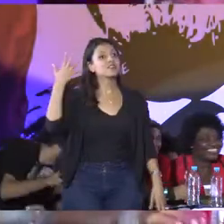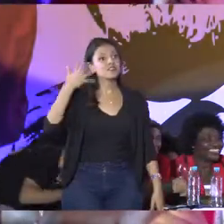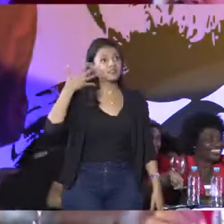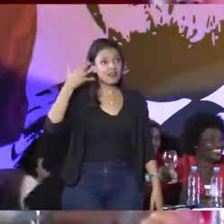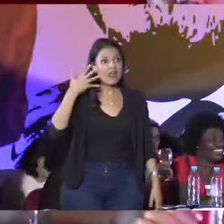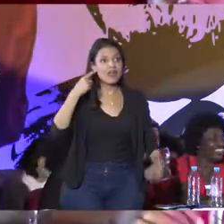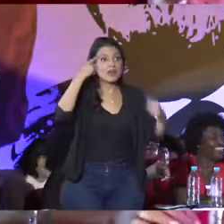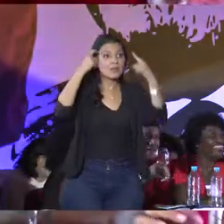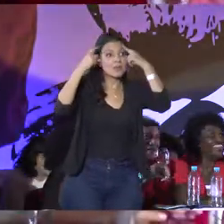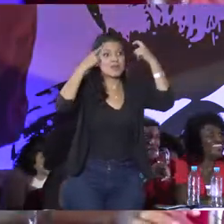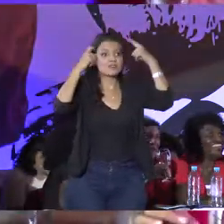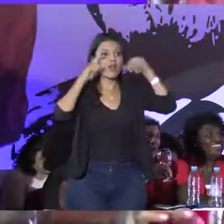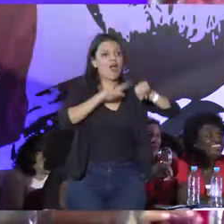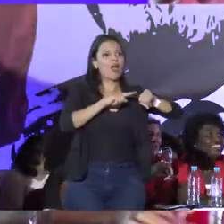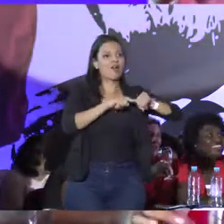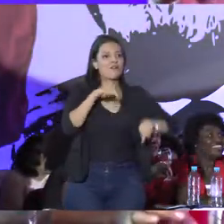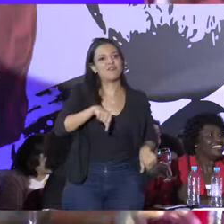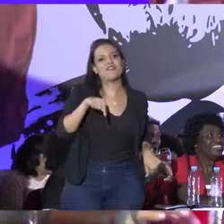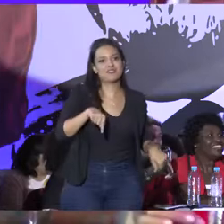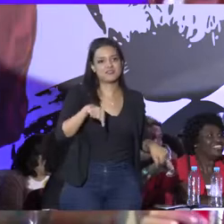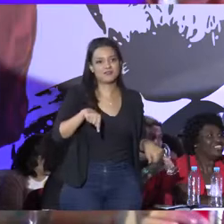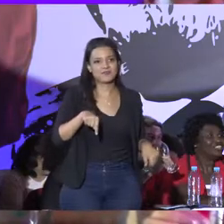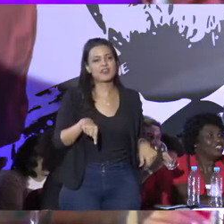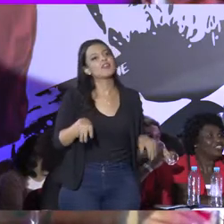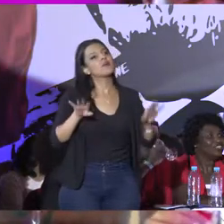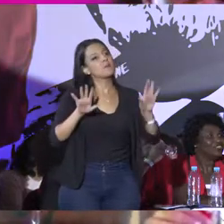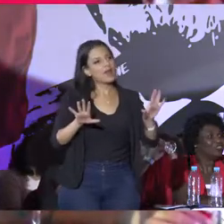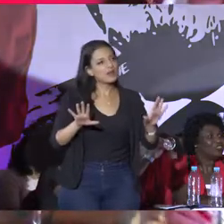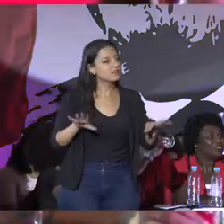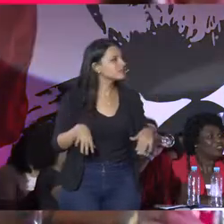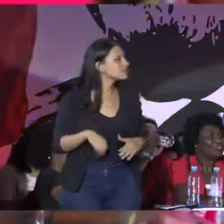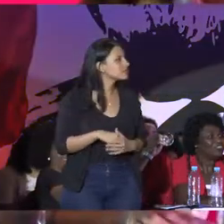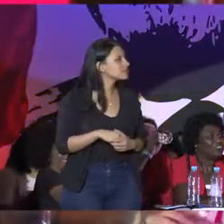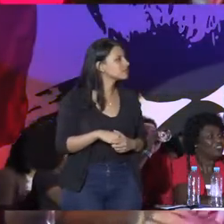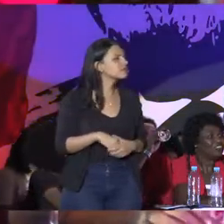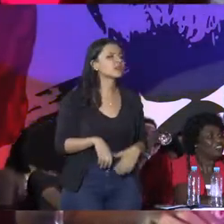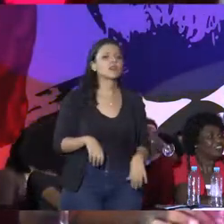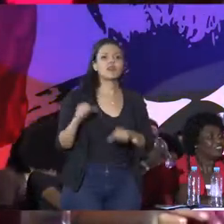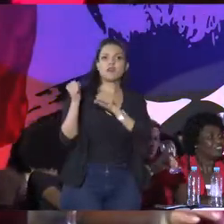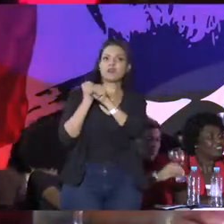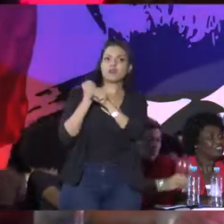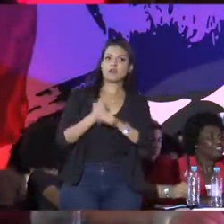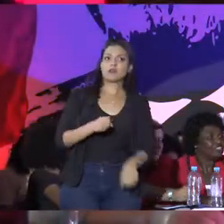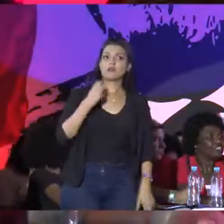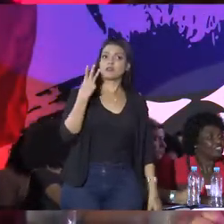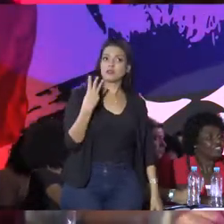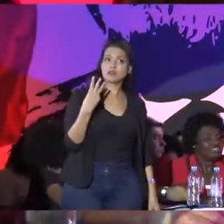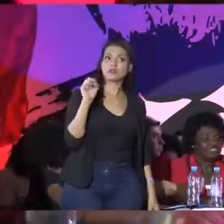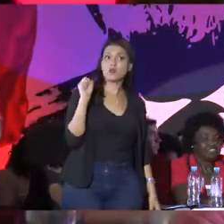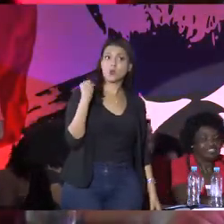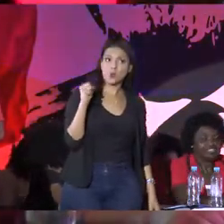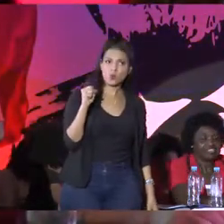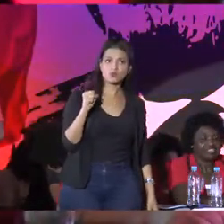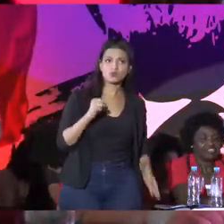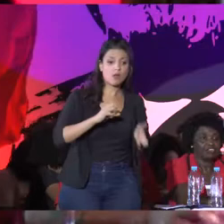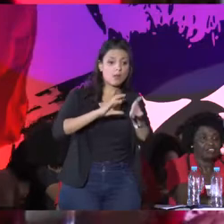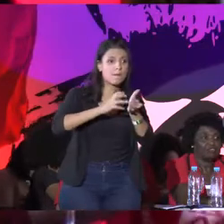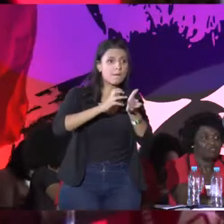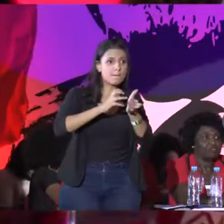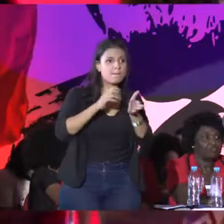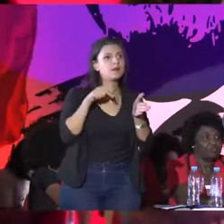improviso. Mas assim, são 38 anos de um partido.